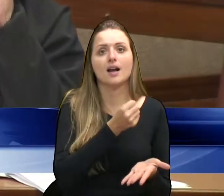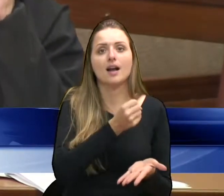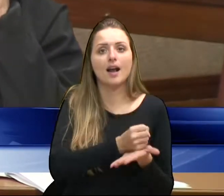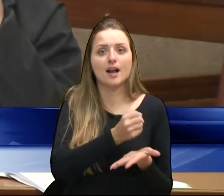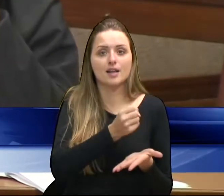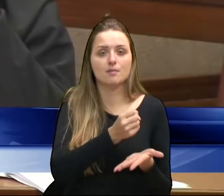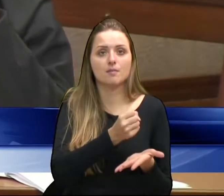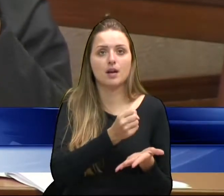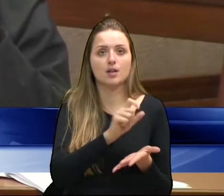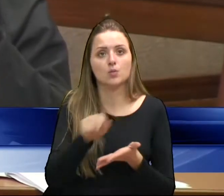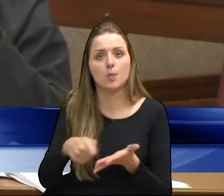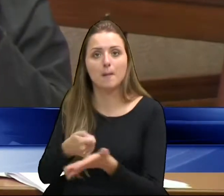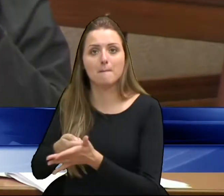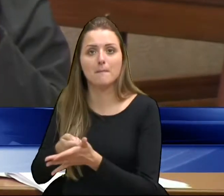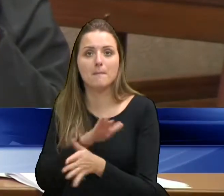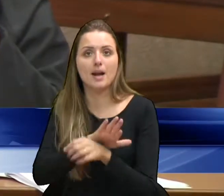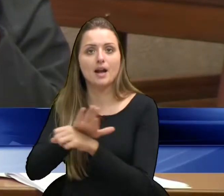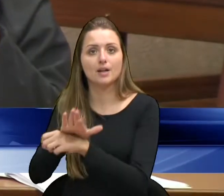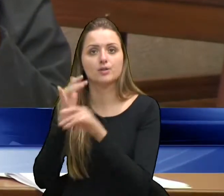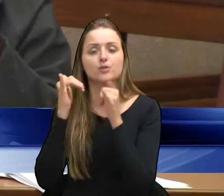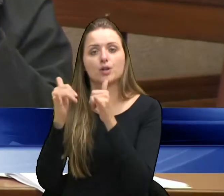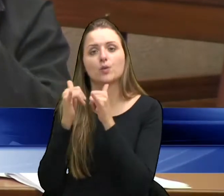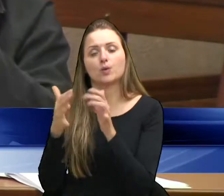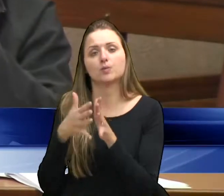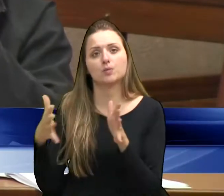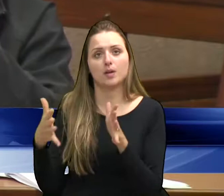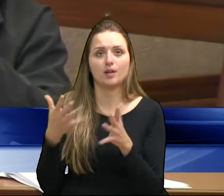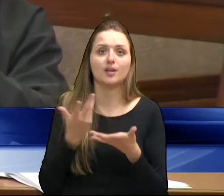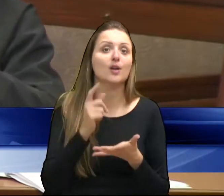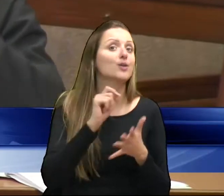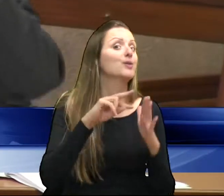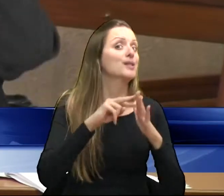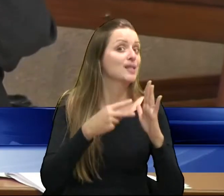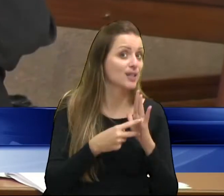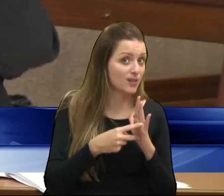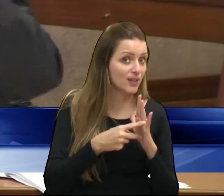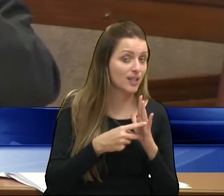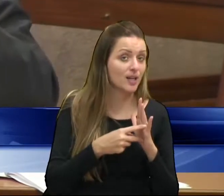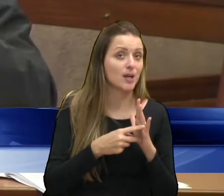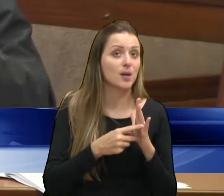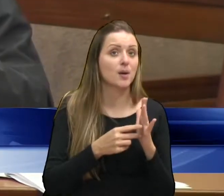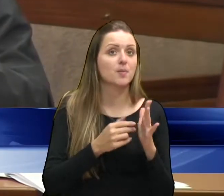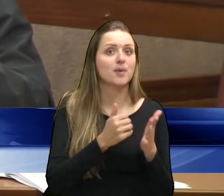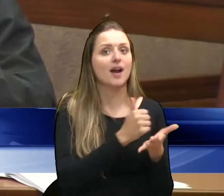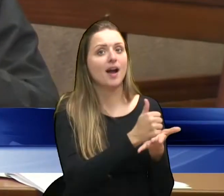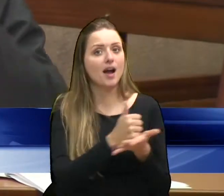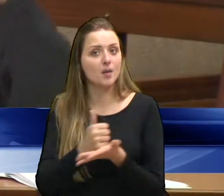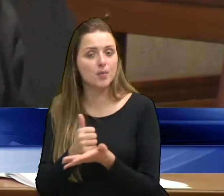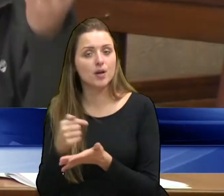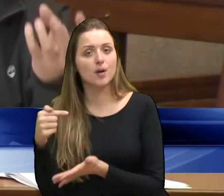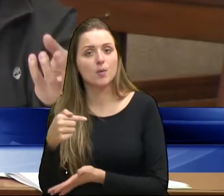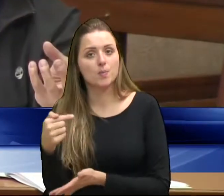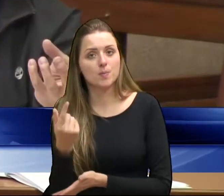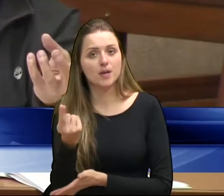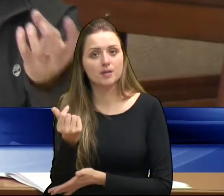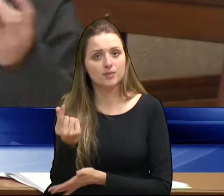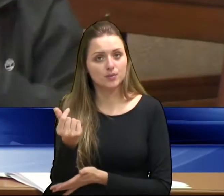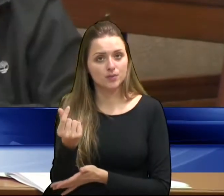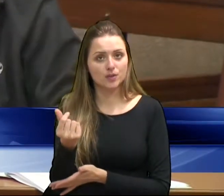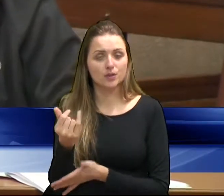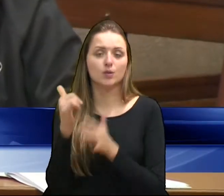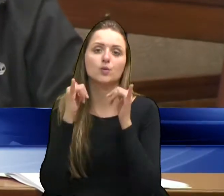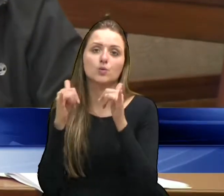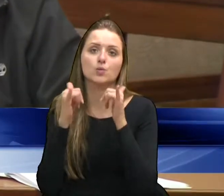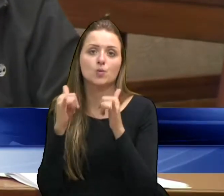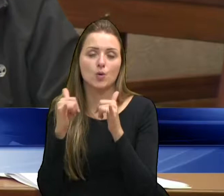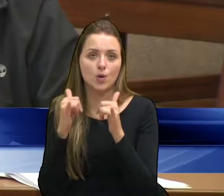subsidiar o transporte coletivo, né? Ou seja, para ser um dos componentes da tarifa, esse valor que vai estar